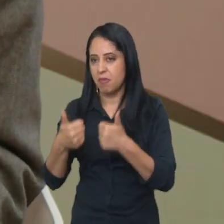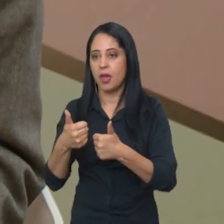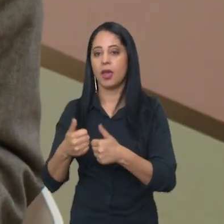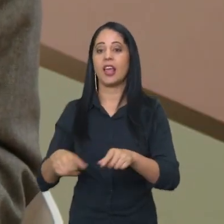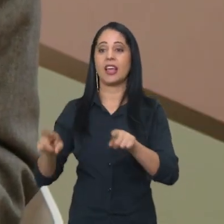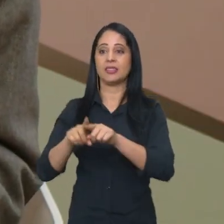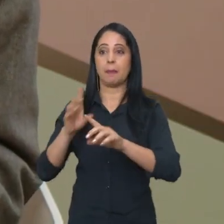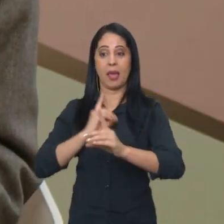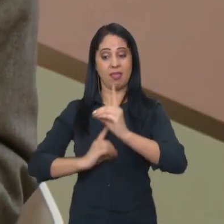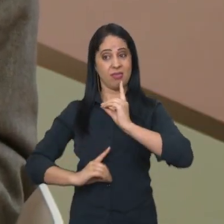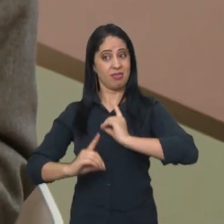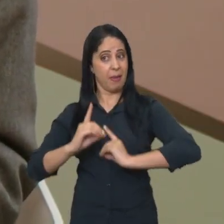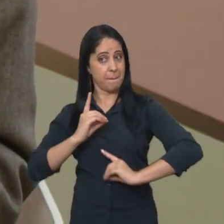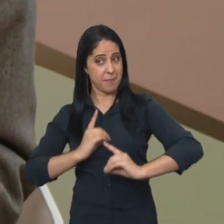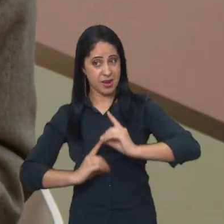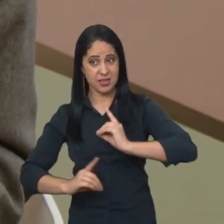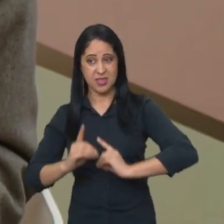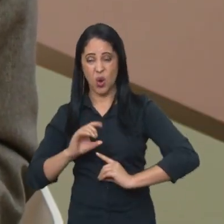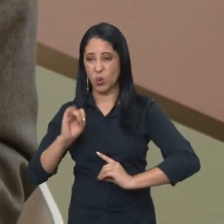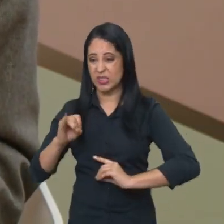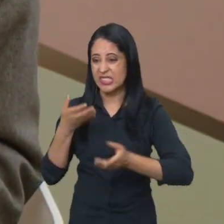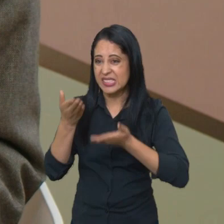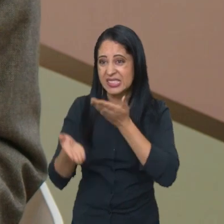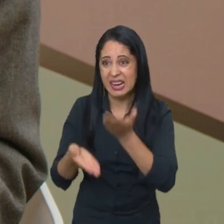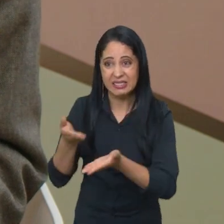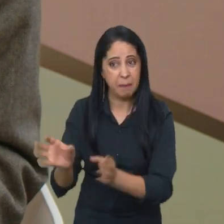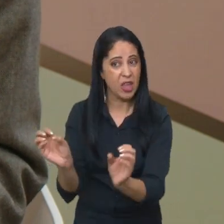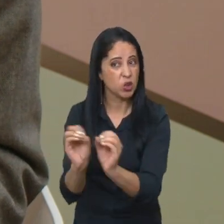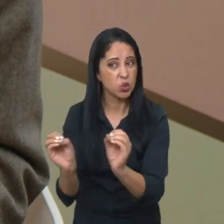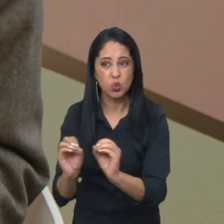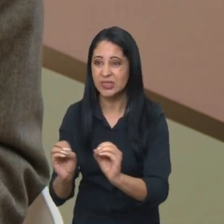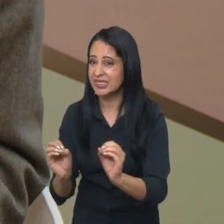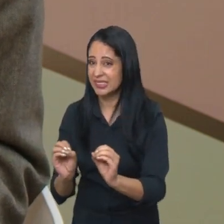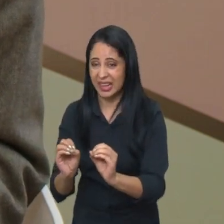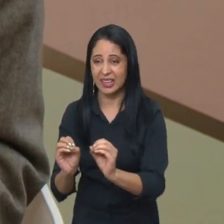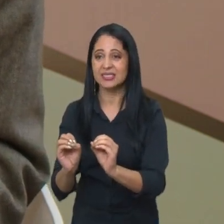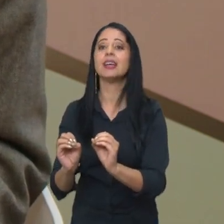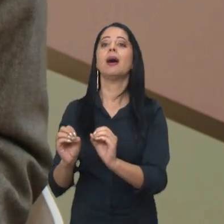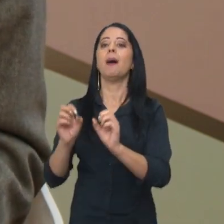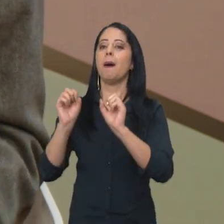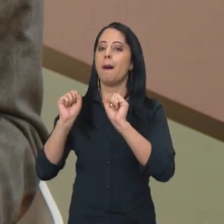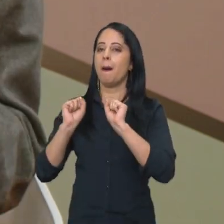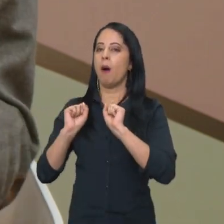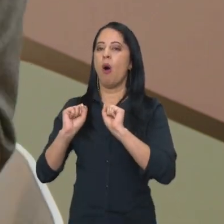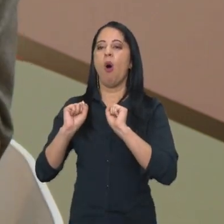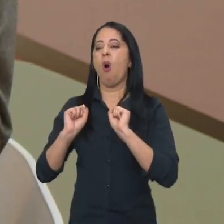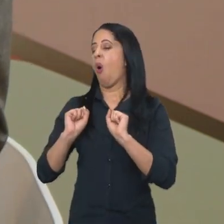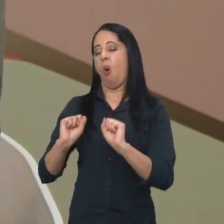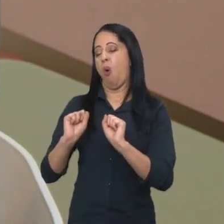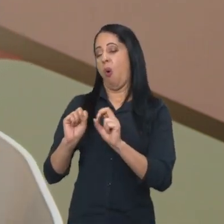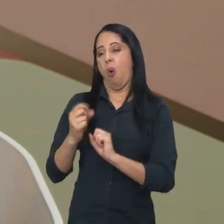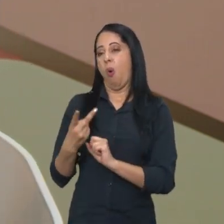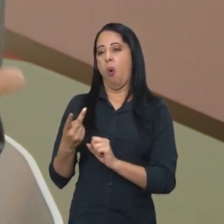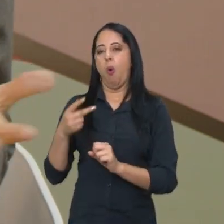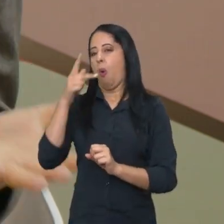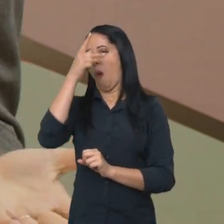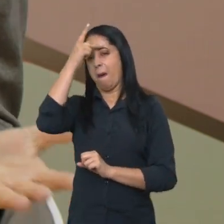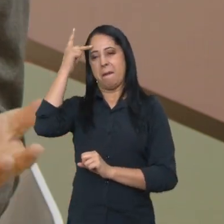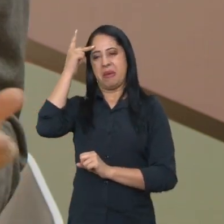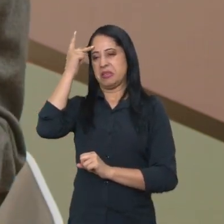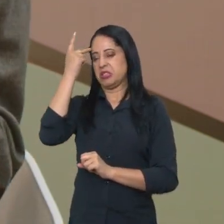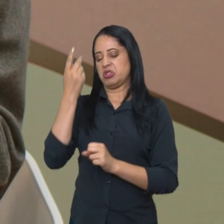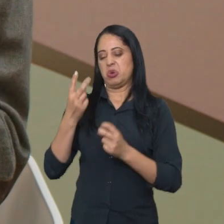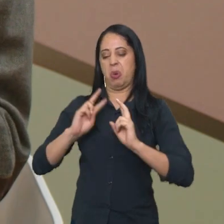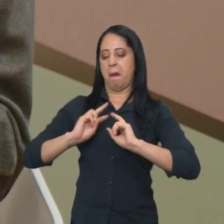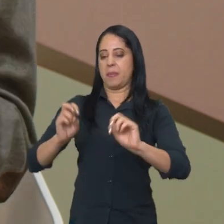bloco anterior, o quadro depressivo não tratado, não identificado, sabe? Irritado. Não, irritado não. Vamos cuidar do